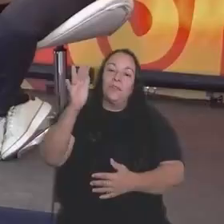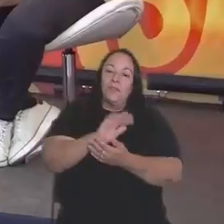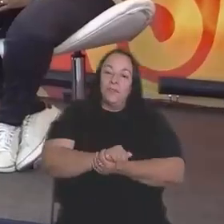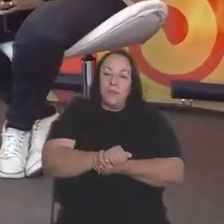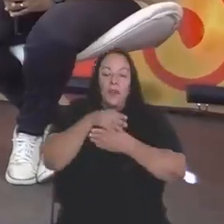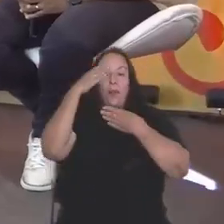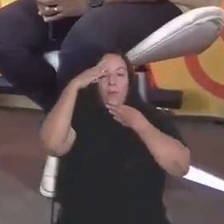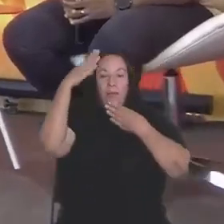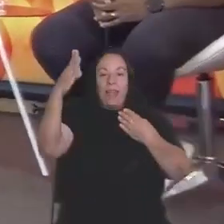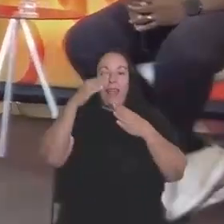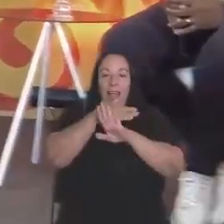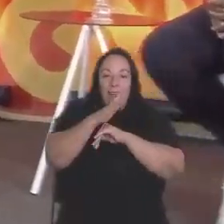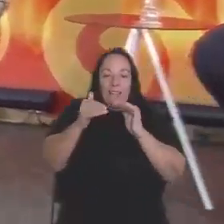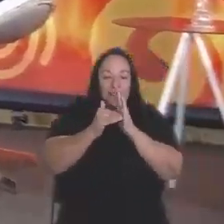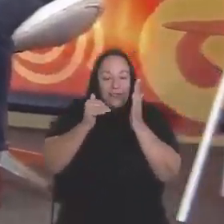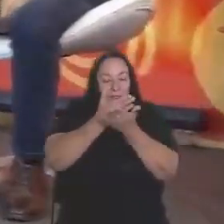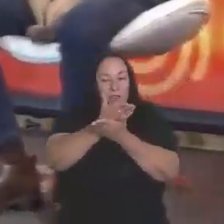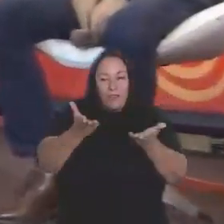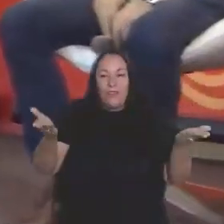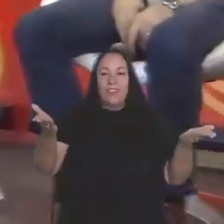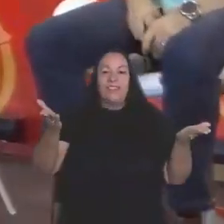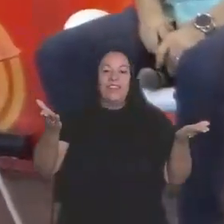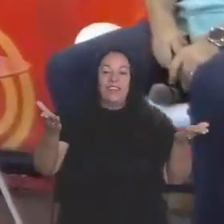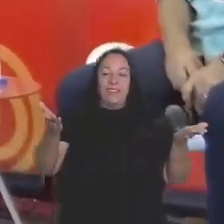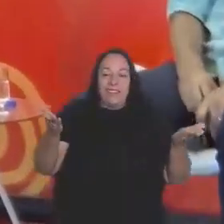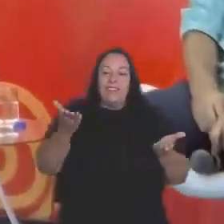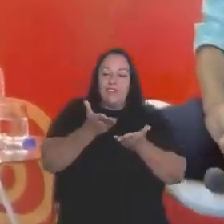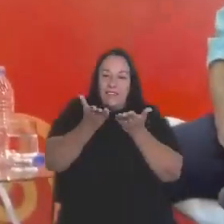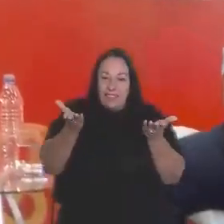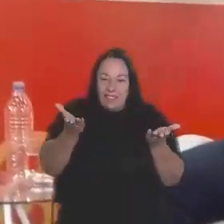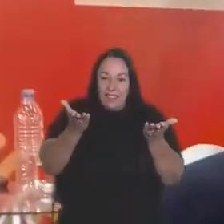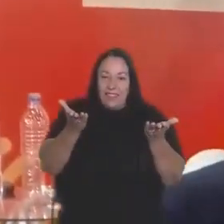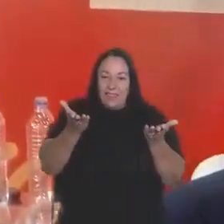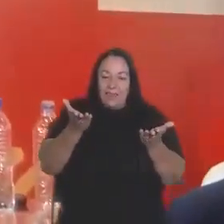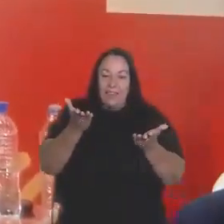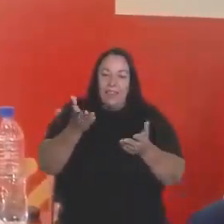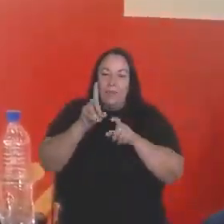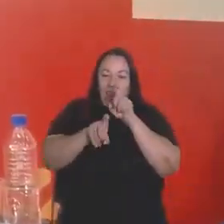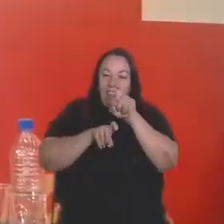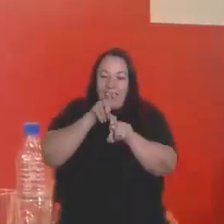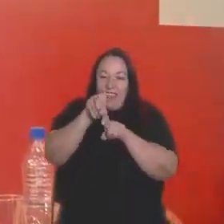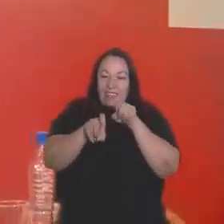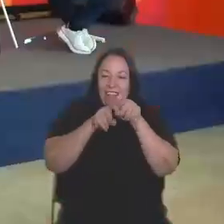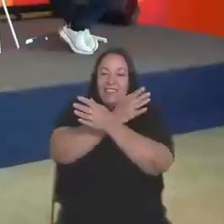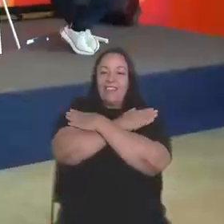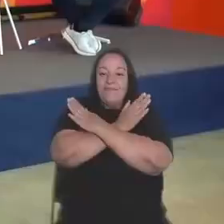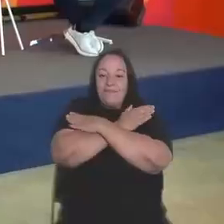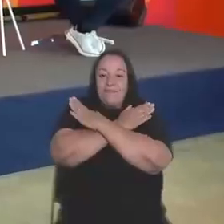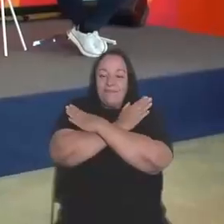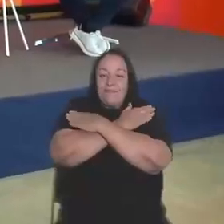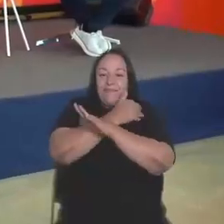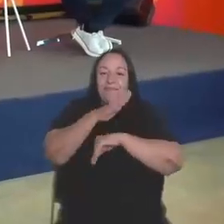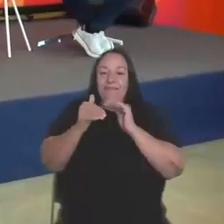Araxá. Obrigado a todos vocês que estão aqui pessoalmente e também vocês que estão pela internet. Um grande abraço a todos.